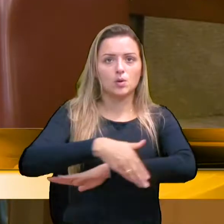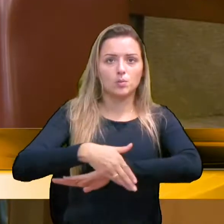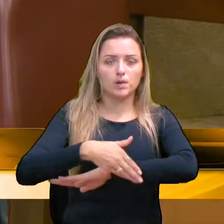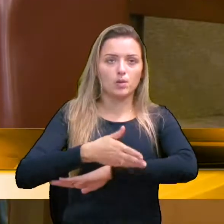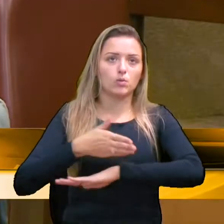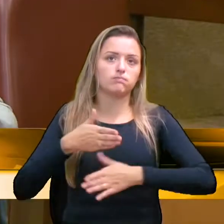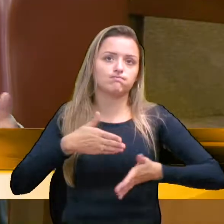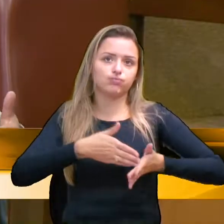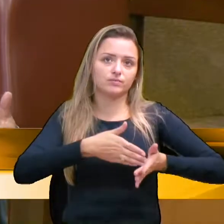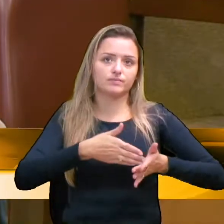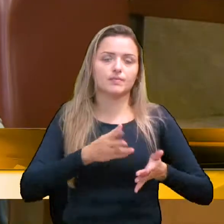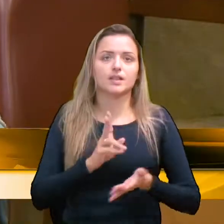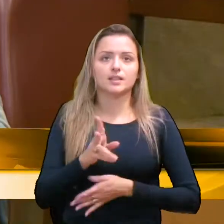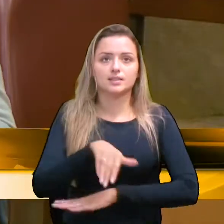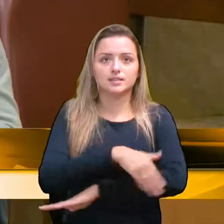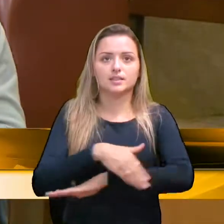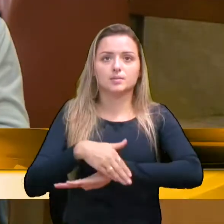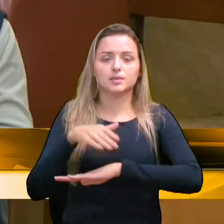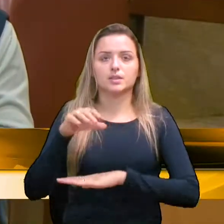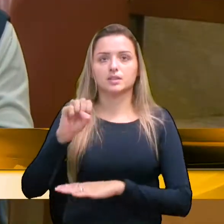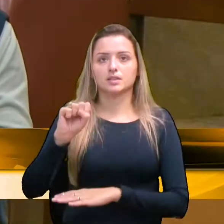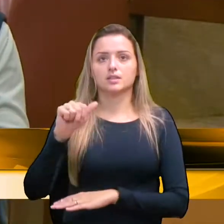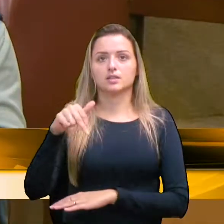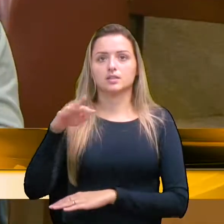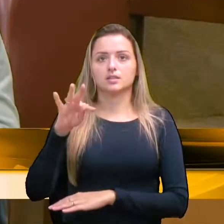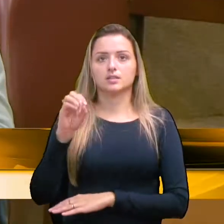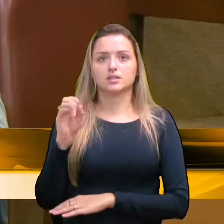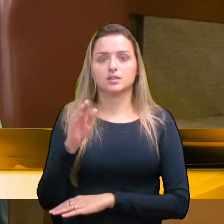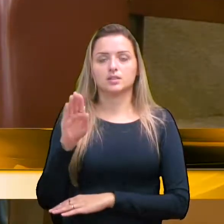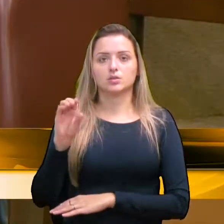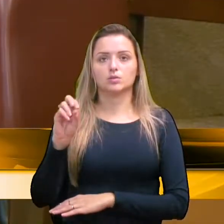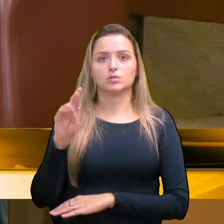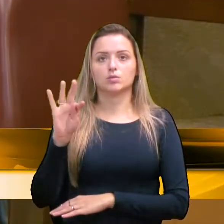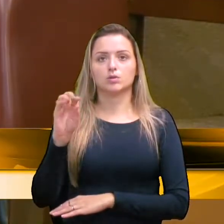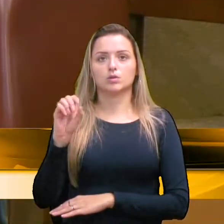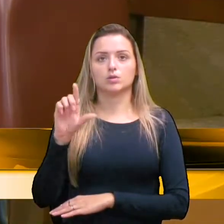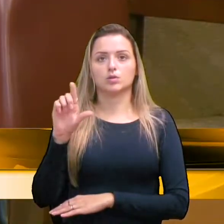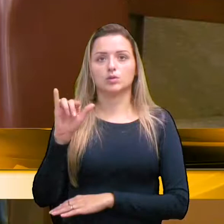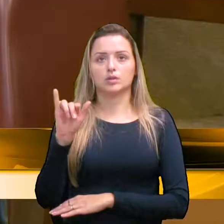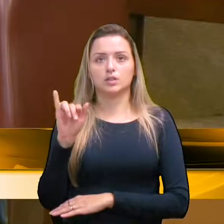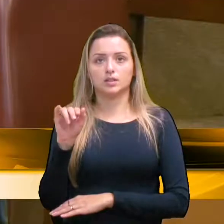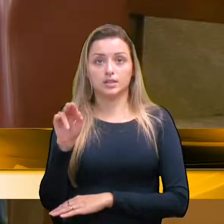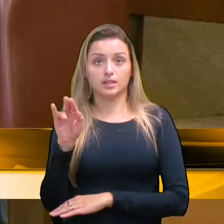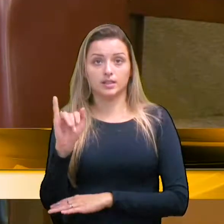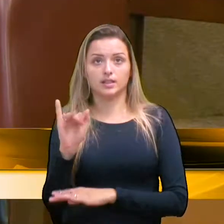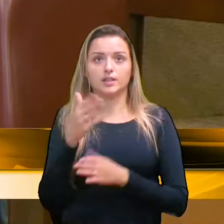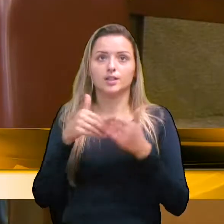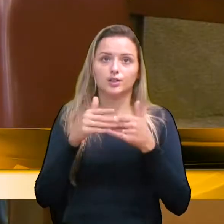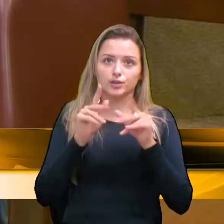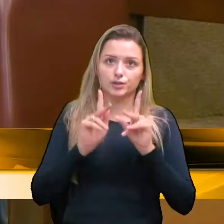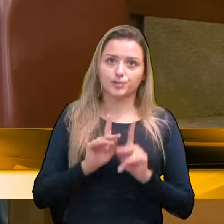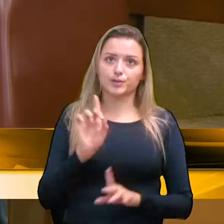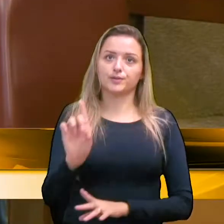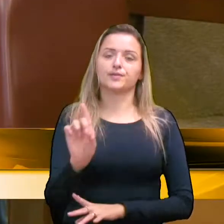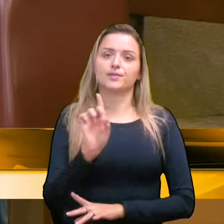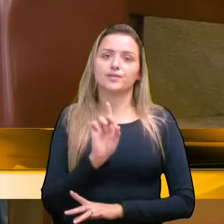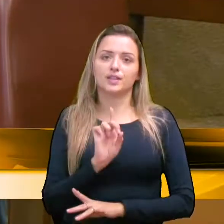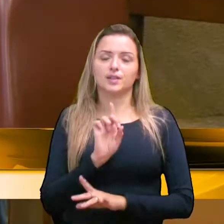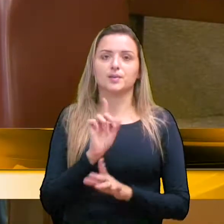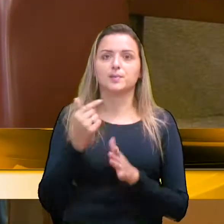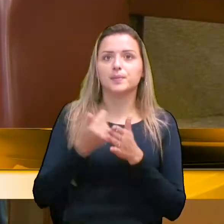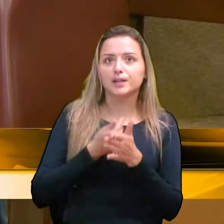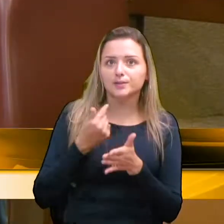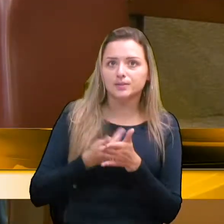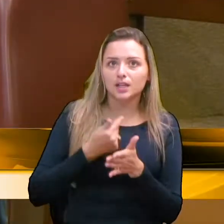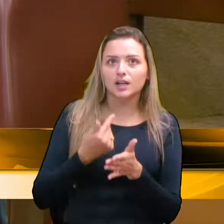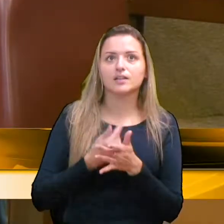que eu passava pela rua Santo Bortolini, a rua principal, né? Os moradores dessa rua sempre me pediam: Neri, mas